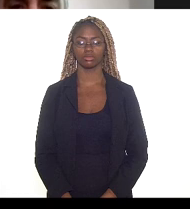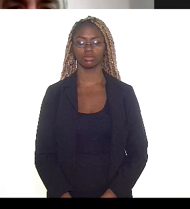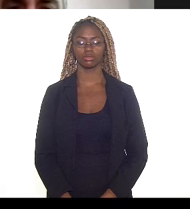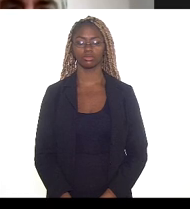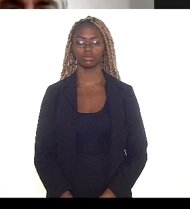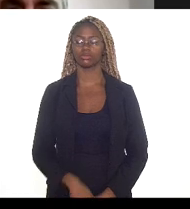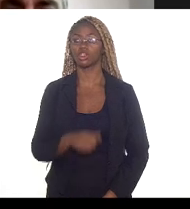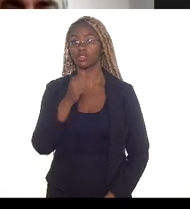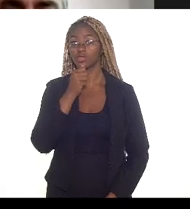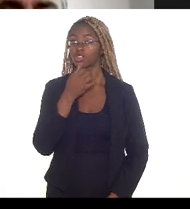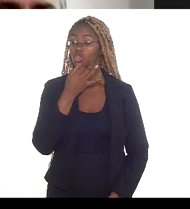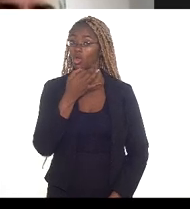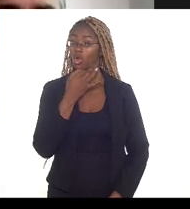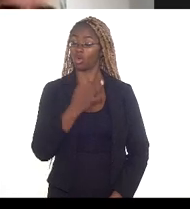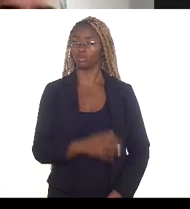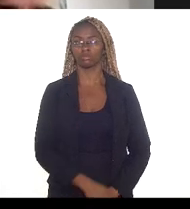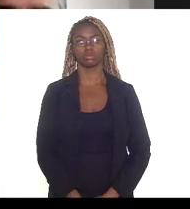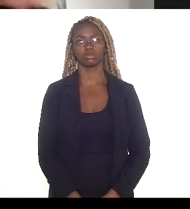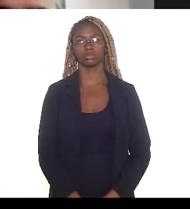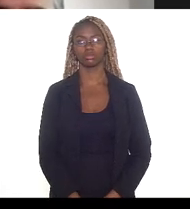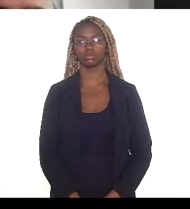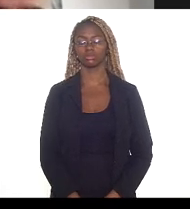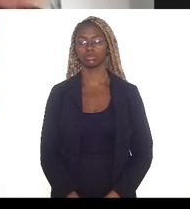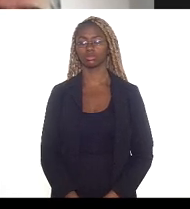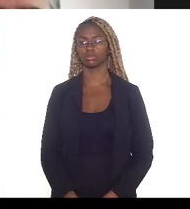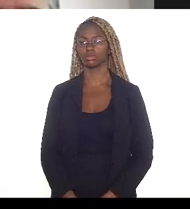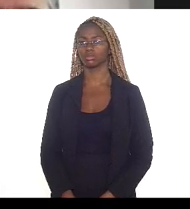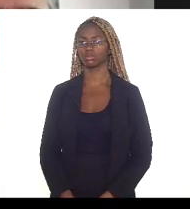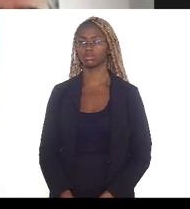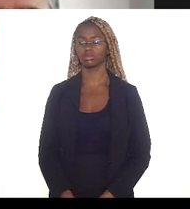Tá sem som. Agora chegou.